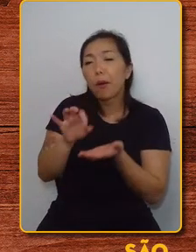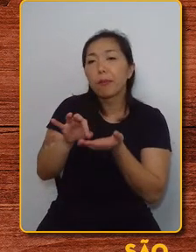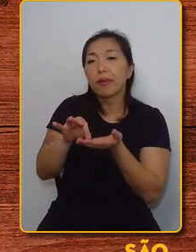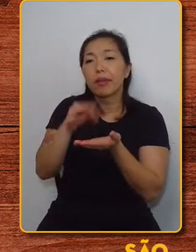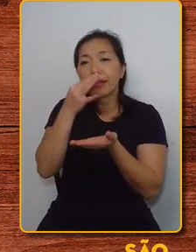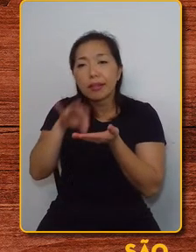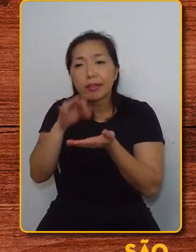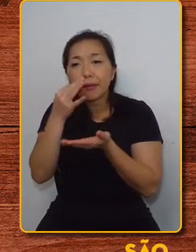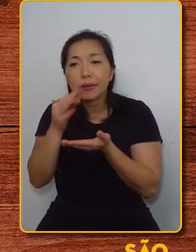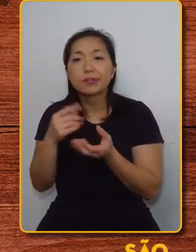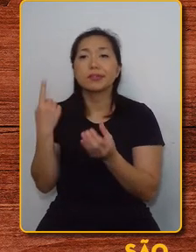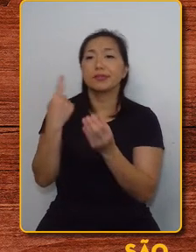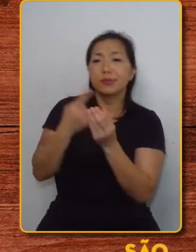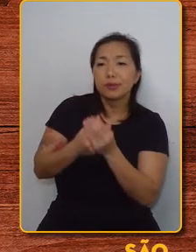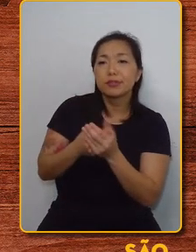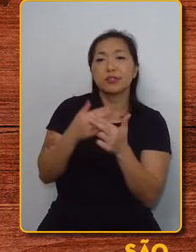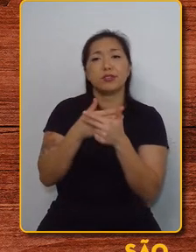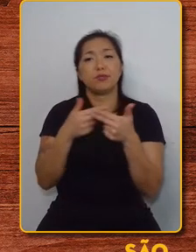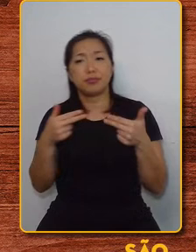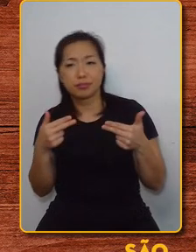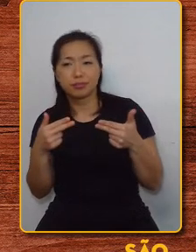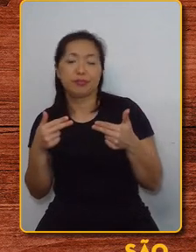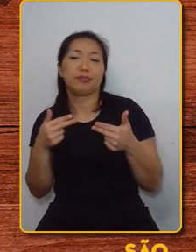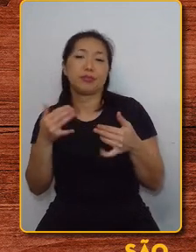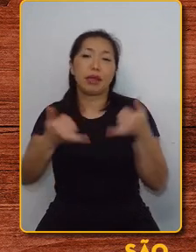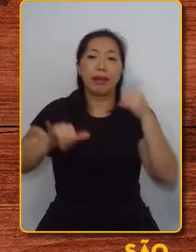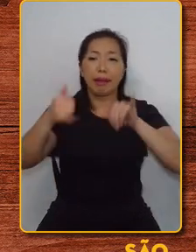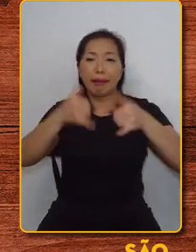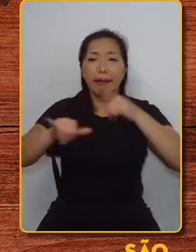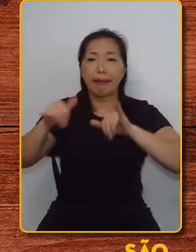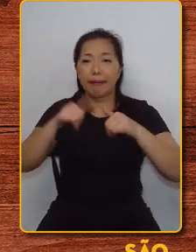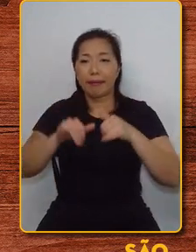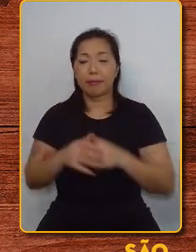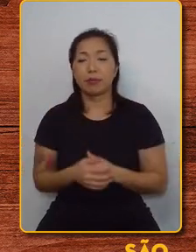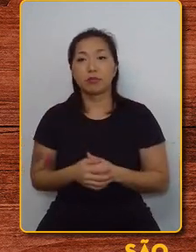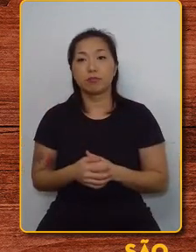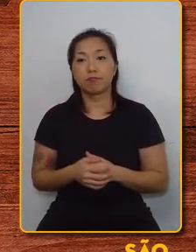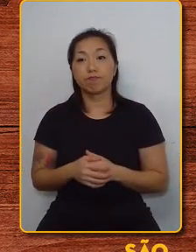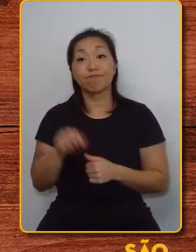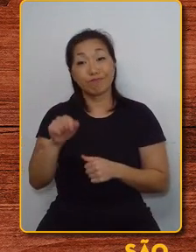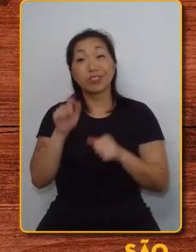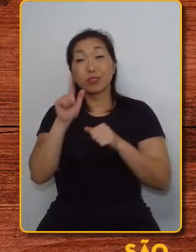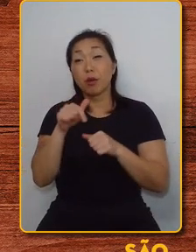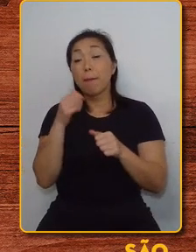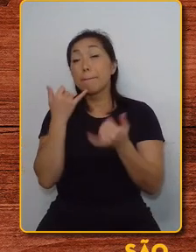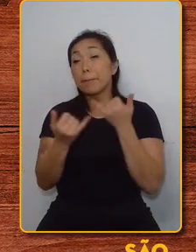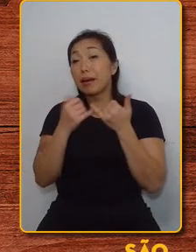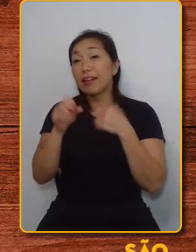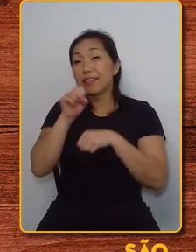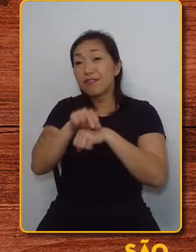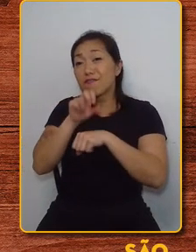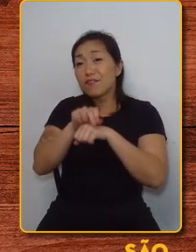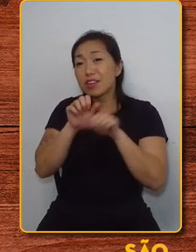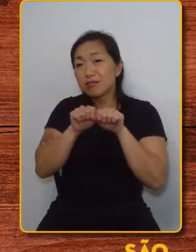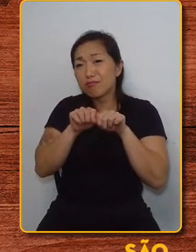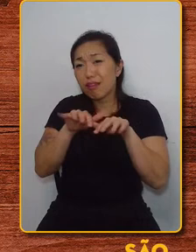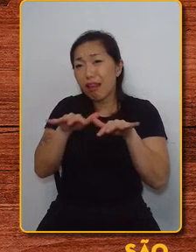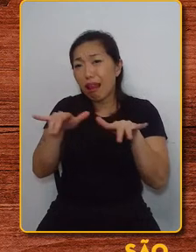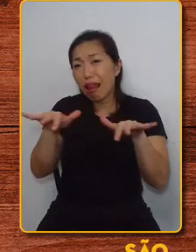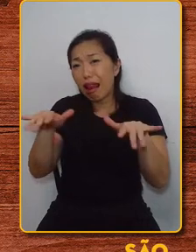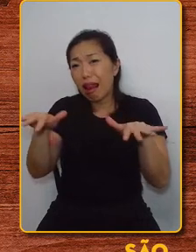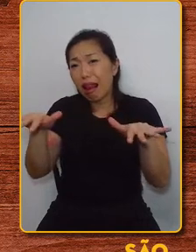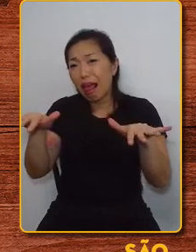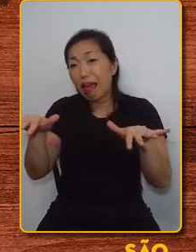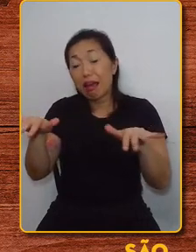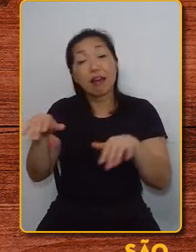coisas todas que nós estamos falando de ultraprocessado. E essa é uma epidemia. E, lamentavelmente, o Brasil é um dos